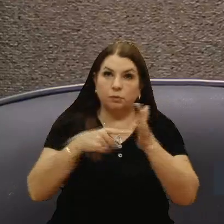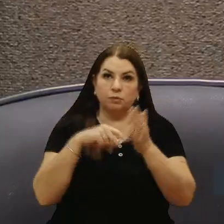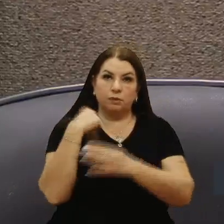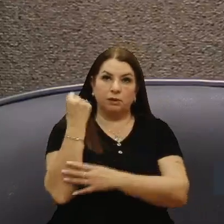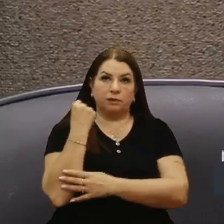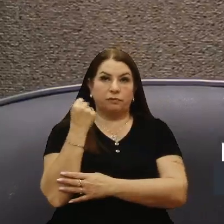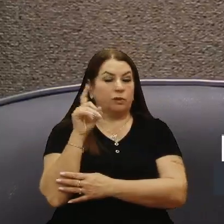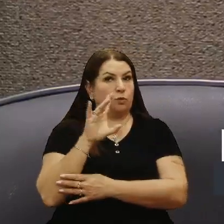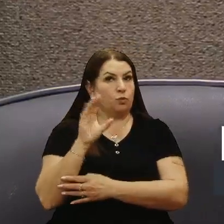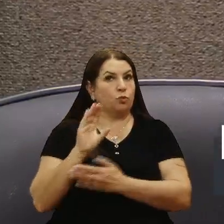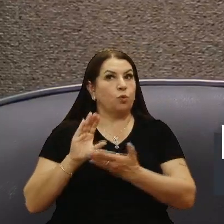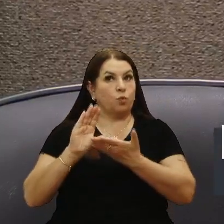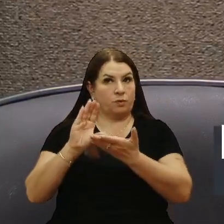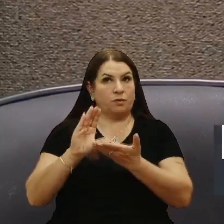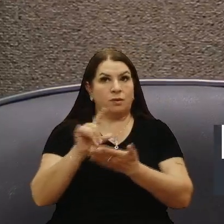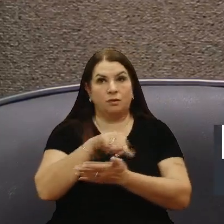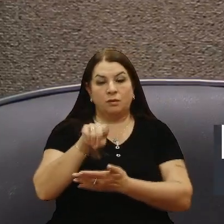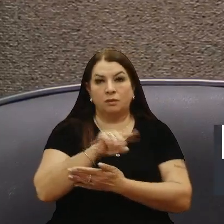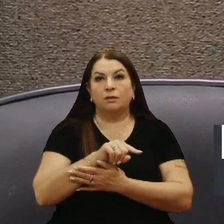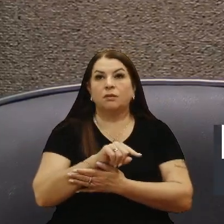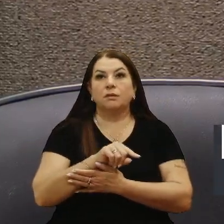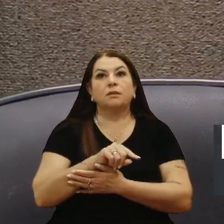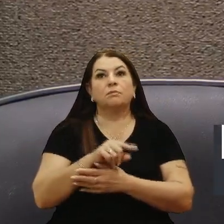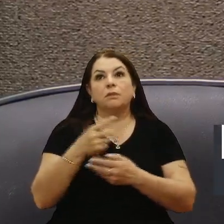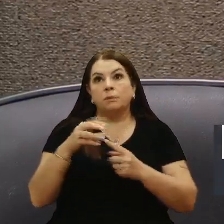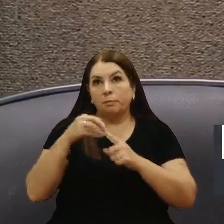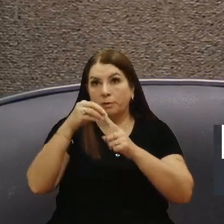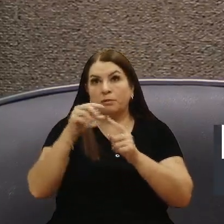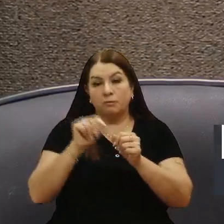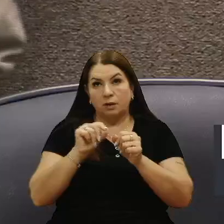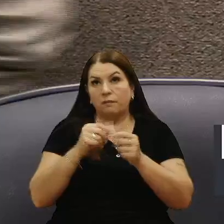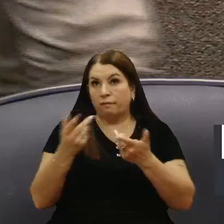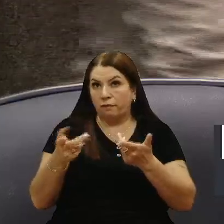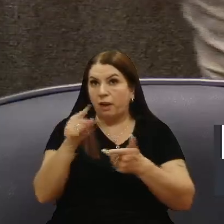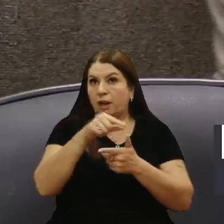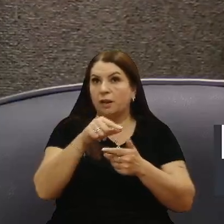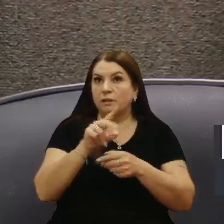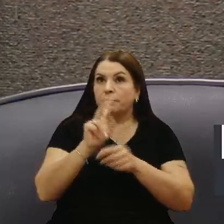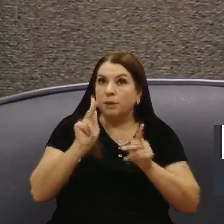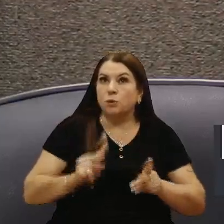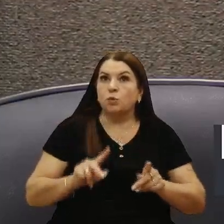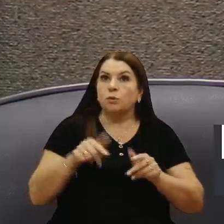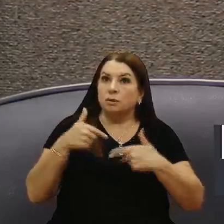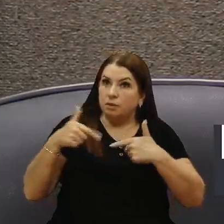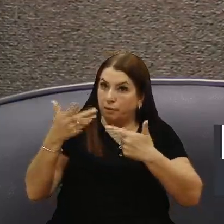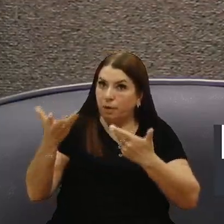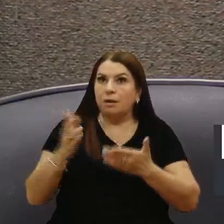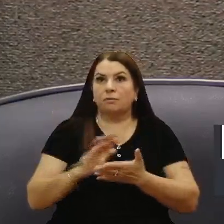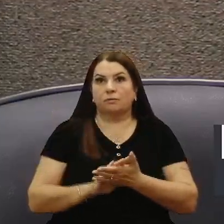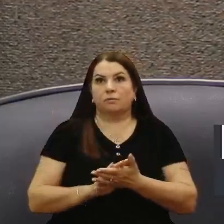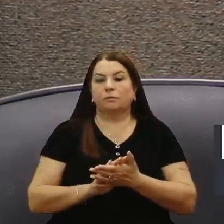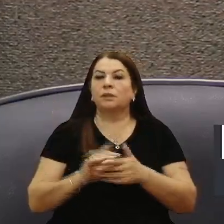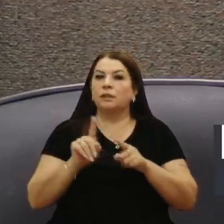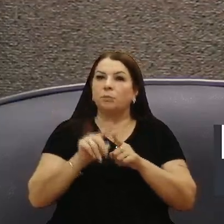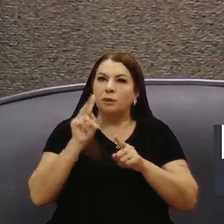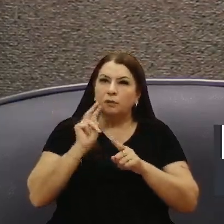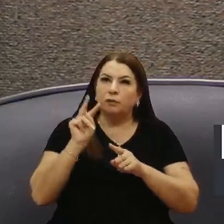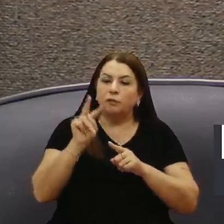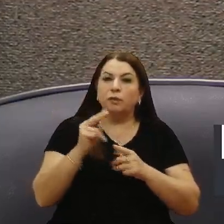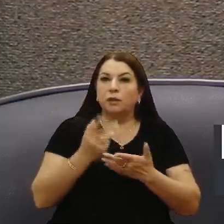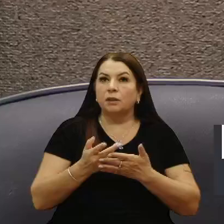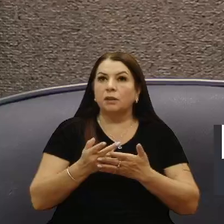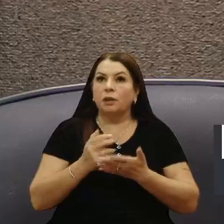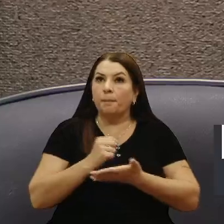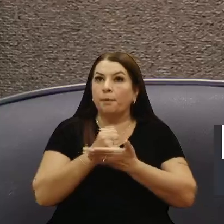não só ao Conselho, mas principalmente para quem faz a efetividade lá, né, das pessoas que estão trabalhando e verificando